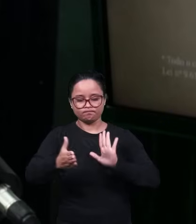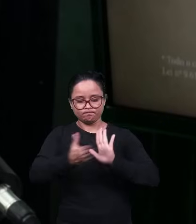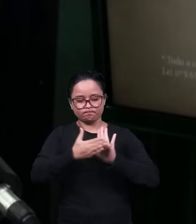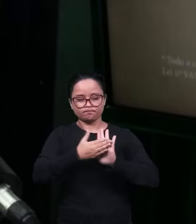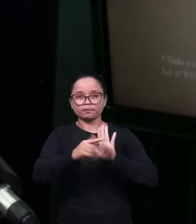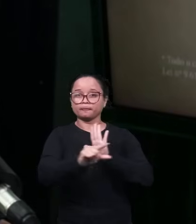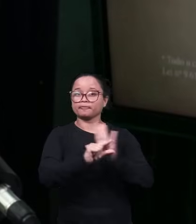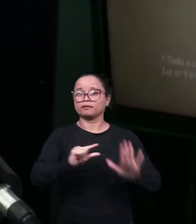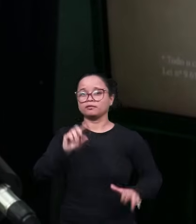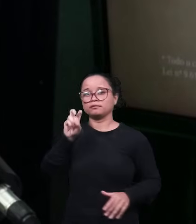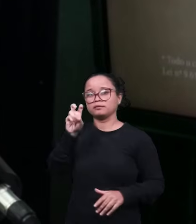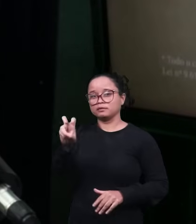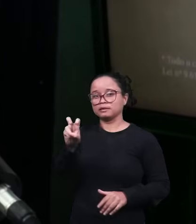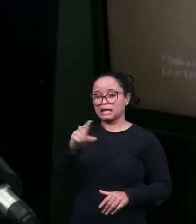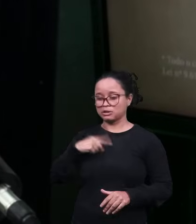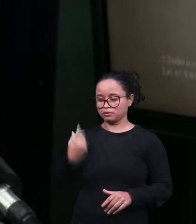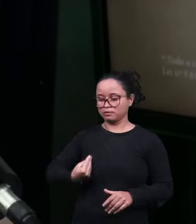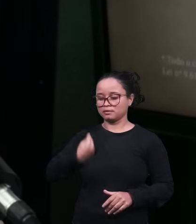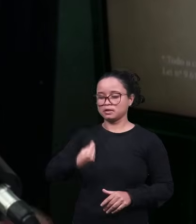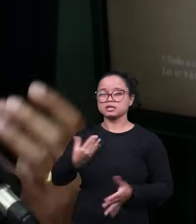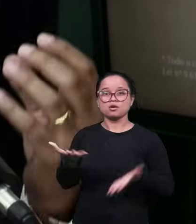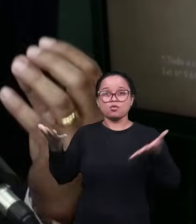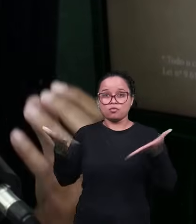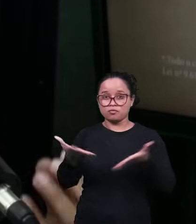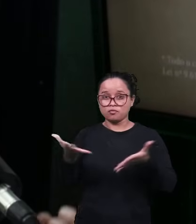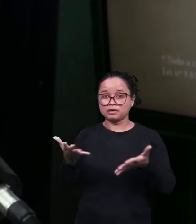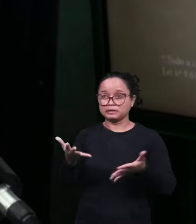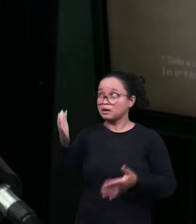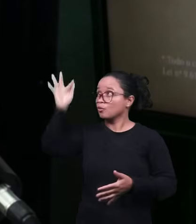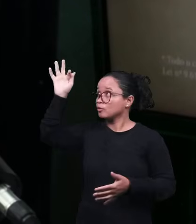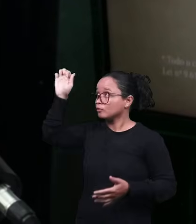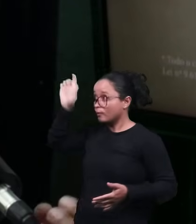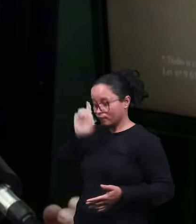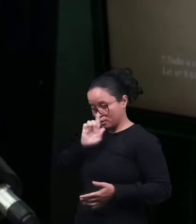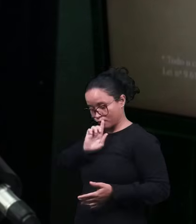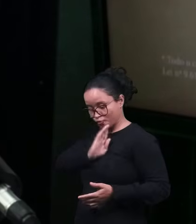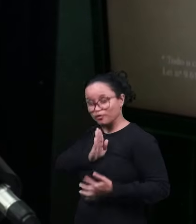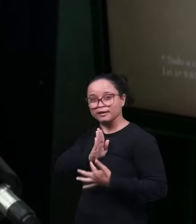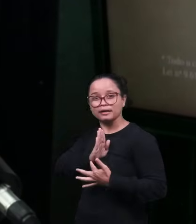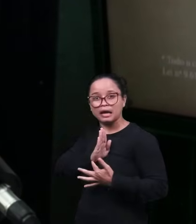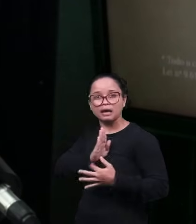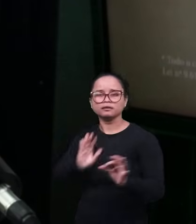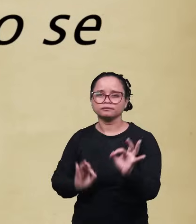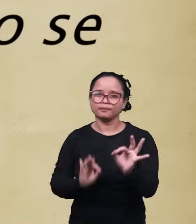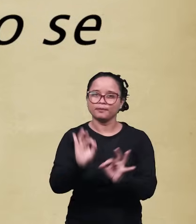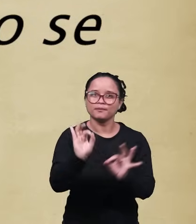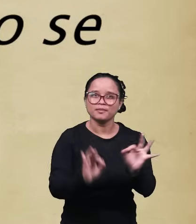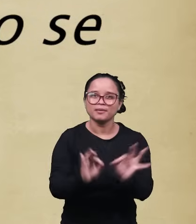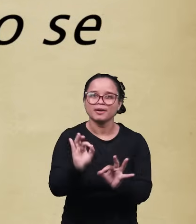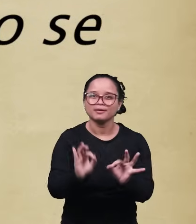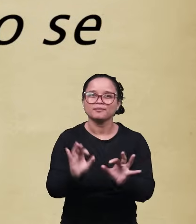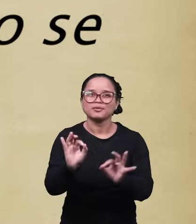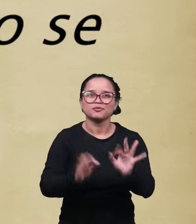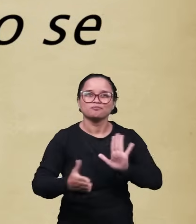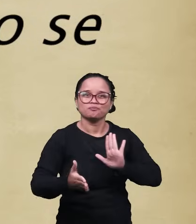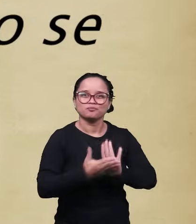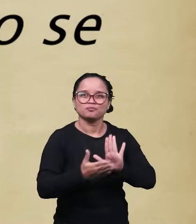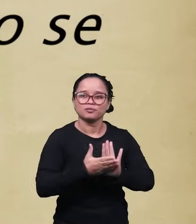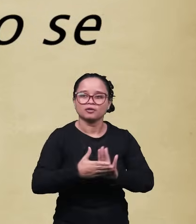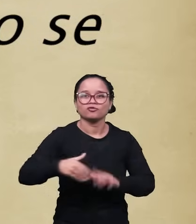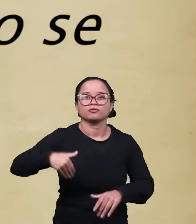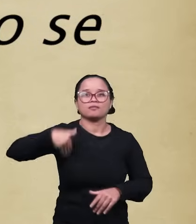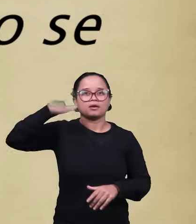5. Nas nossas vidas hoje, quando a fé nos alcança, ela nos prepara para um projeto maior, que é